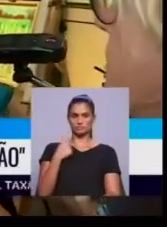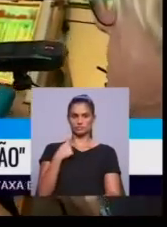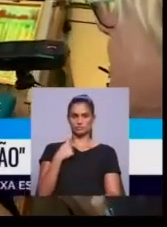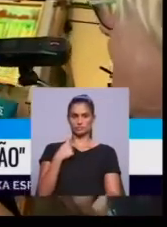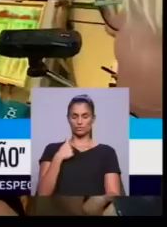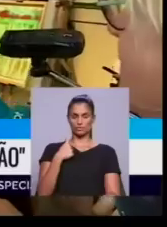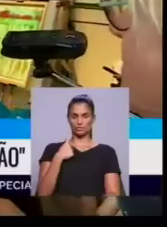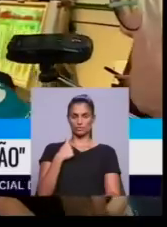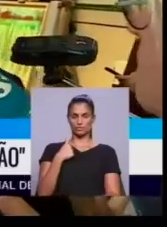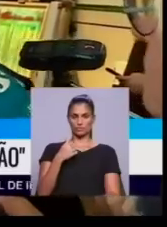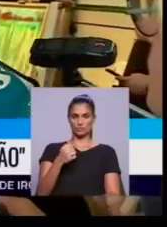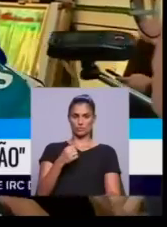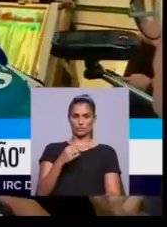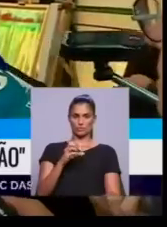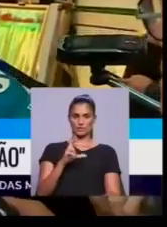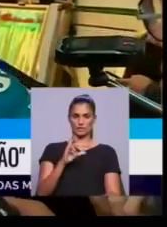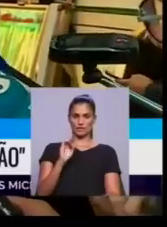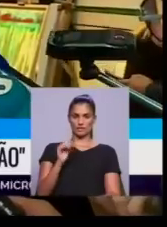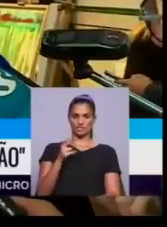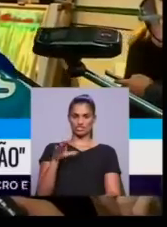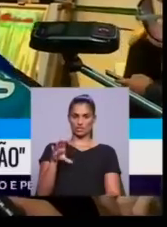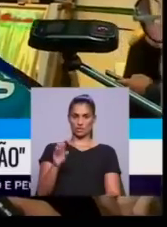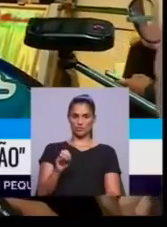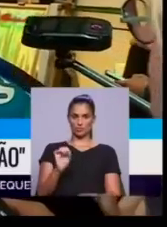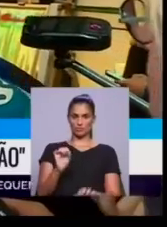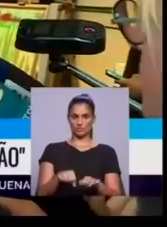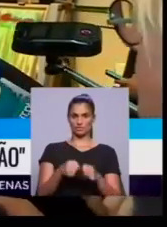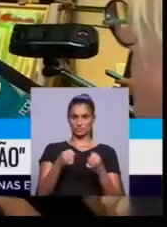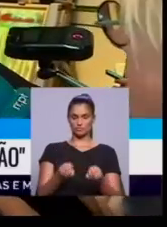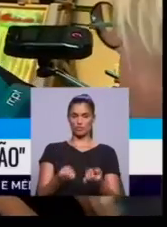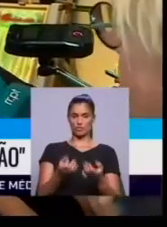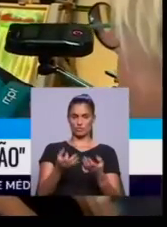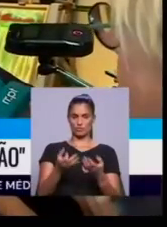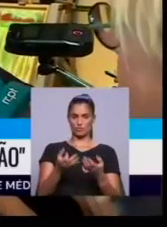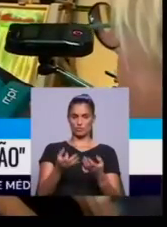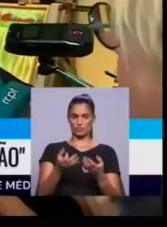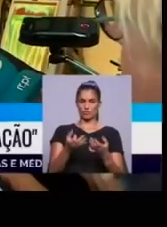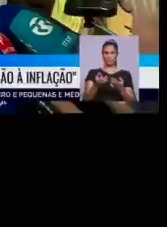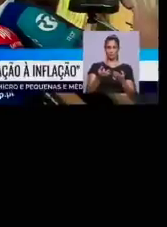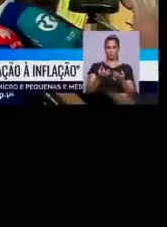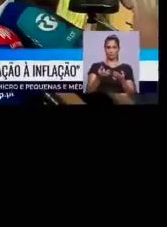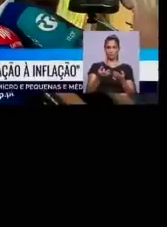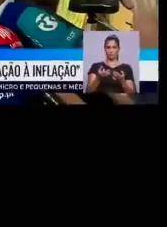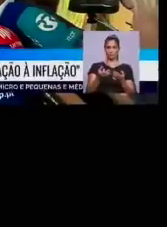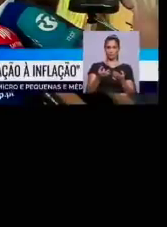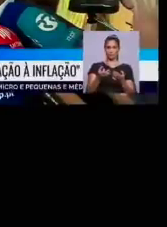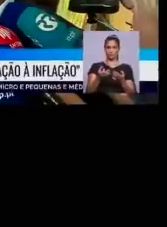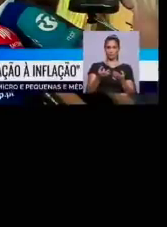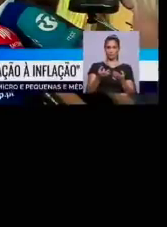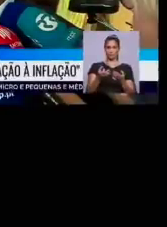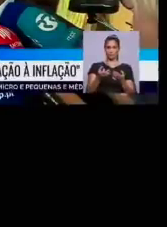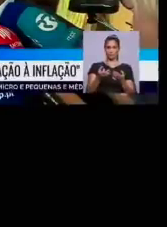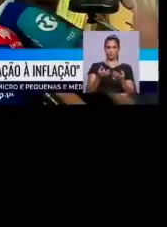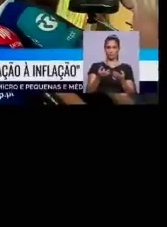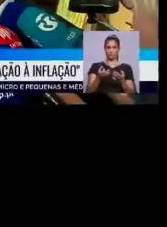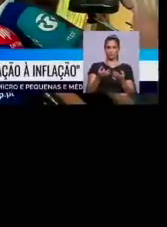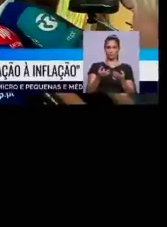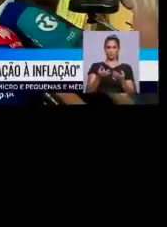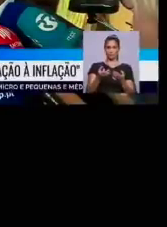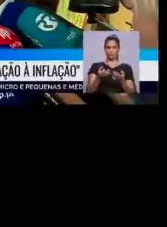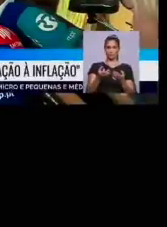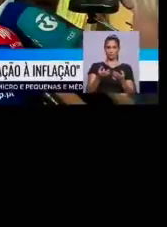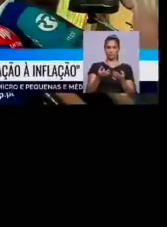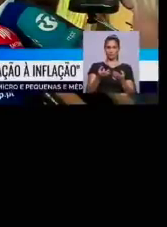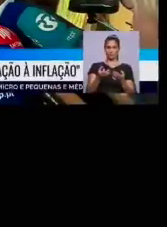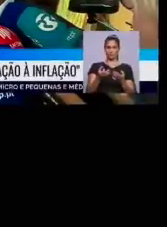cristão não partido que nasceu social isto não tá não precisa